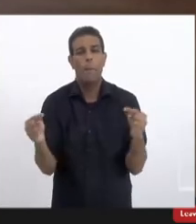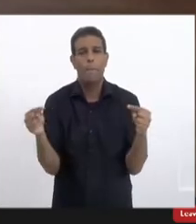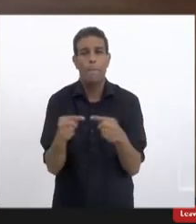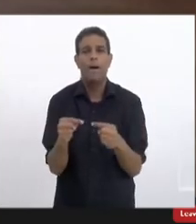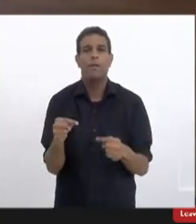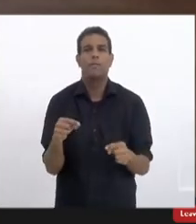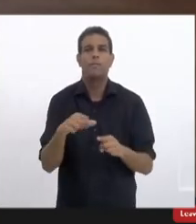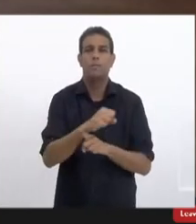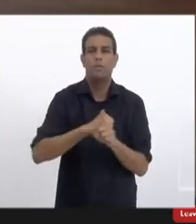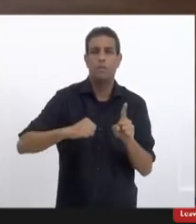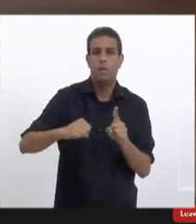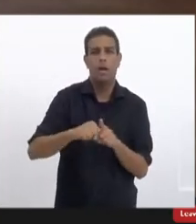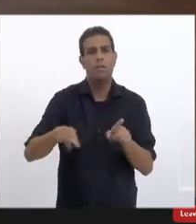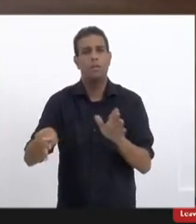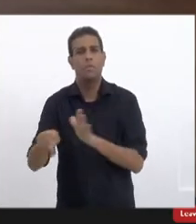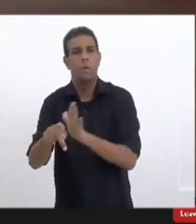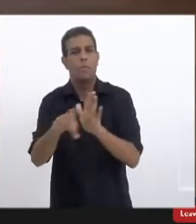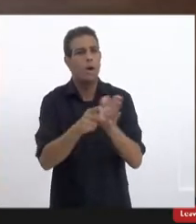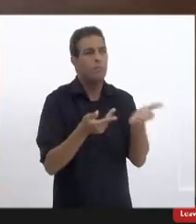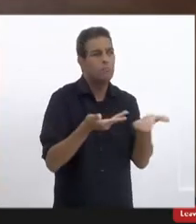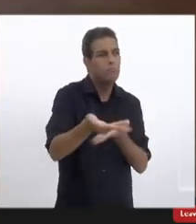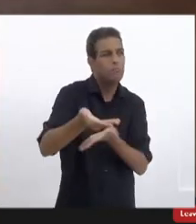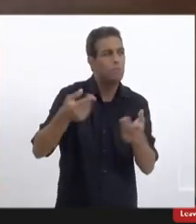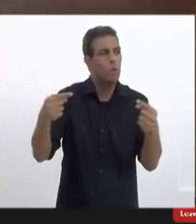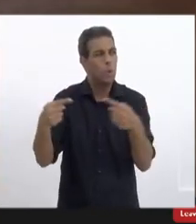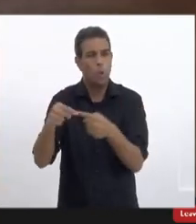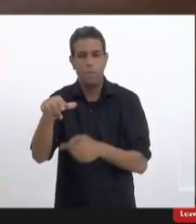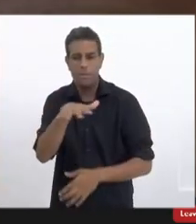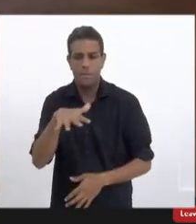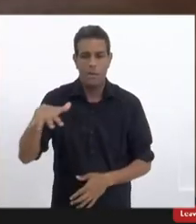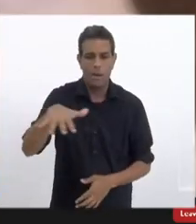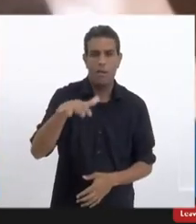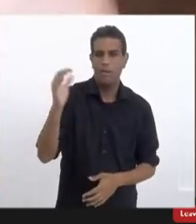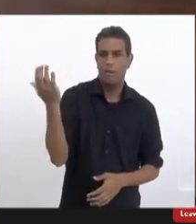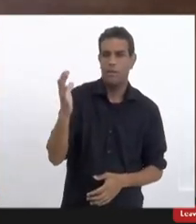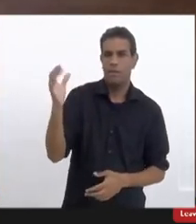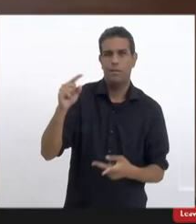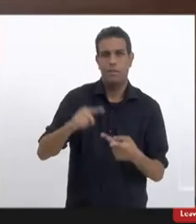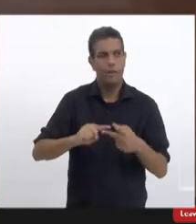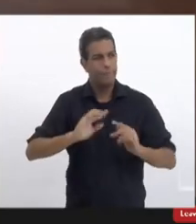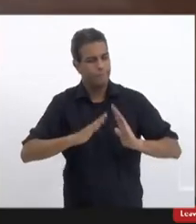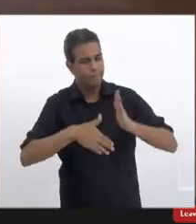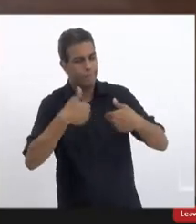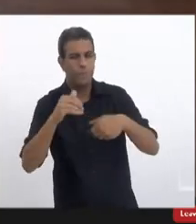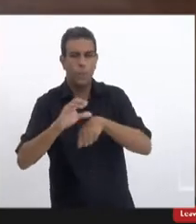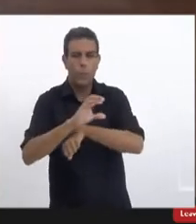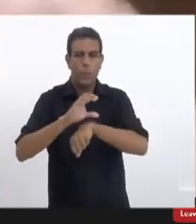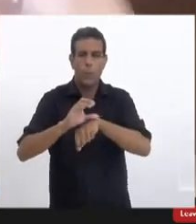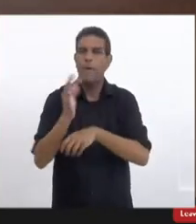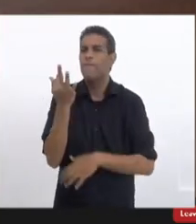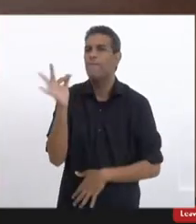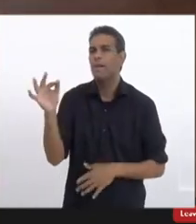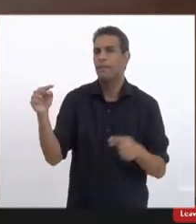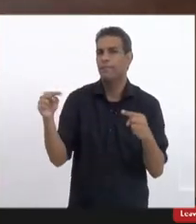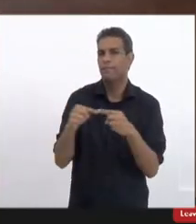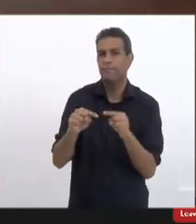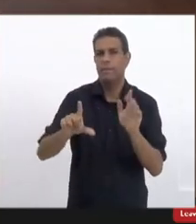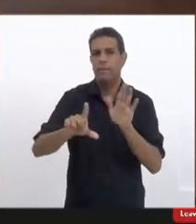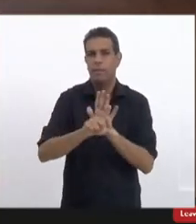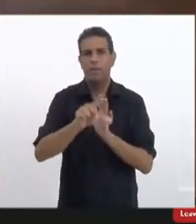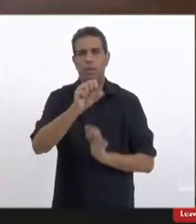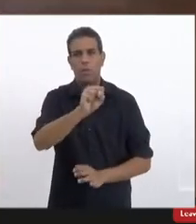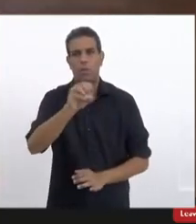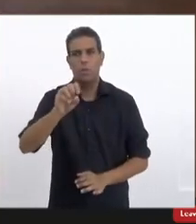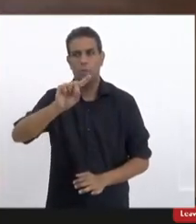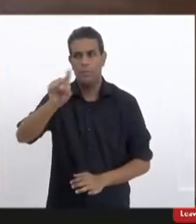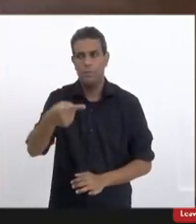só socialmente, né, não está posto só como na área da ciência, está posto na Constituição Federal e está posto na Lei 8080, que